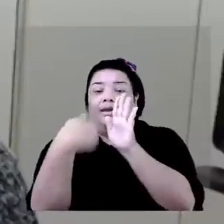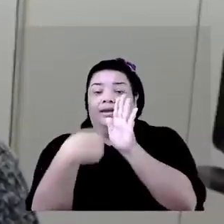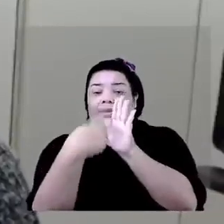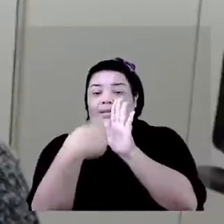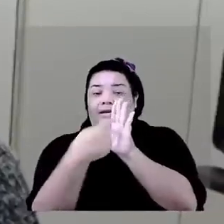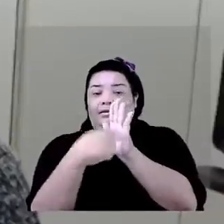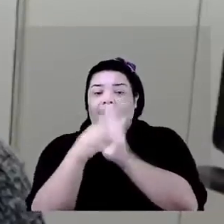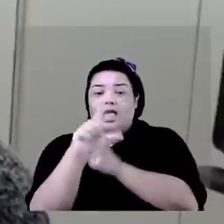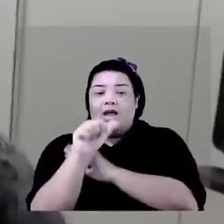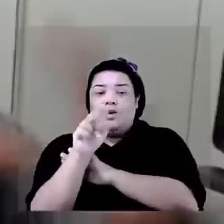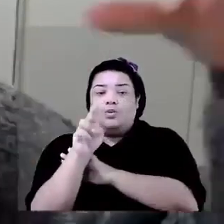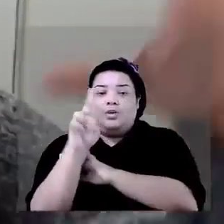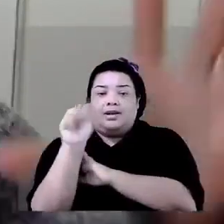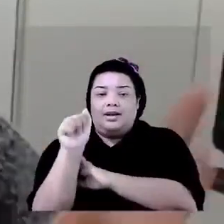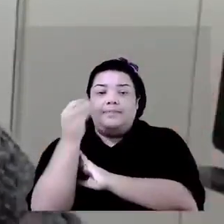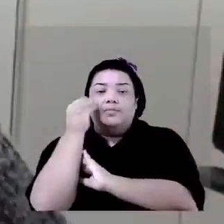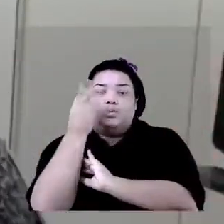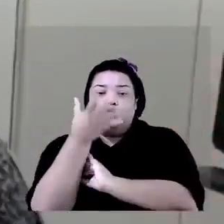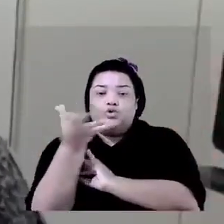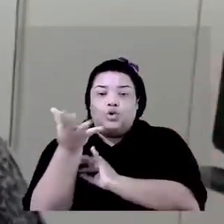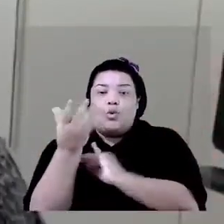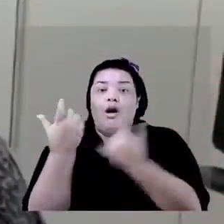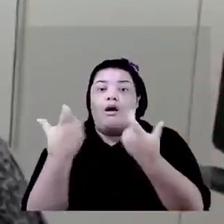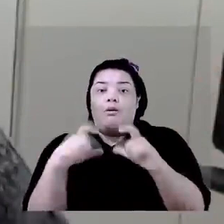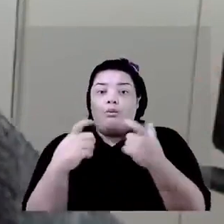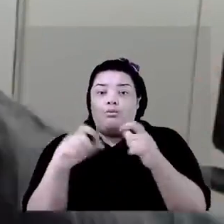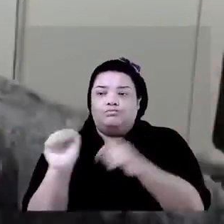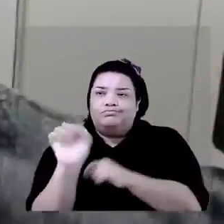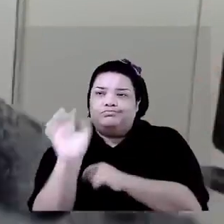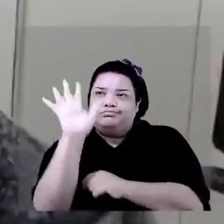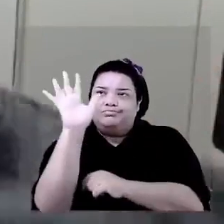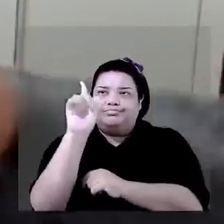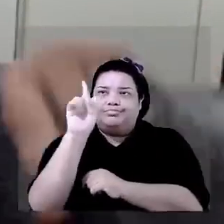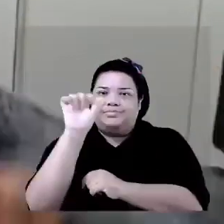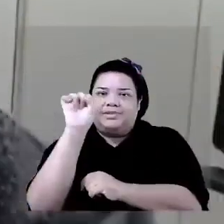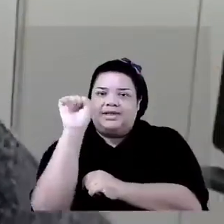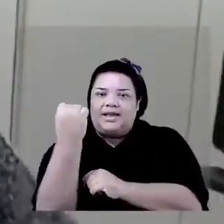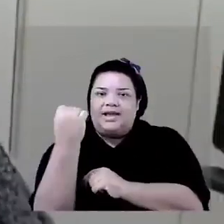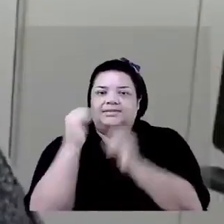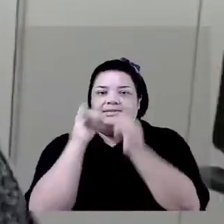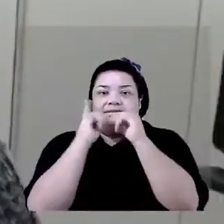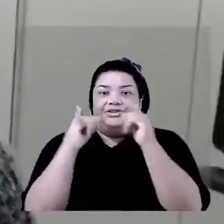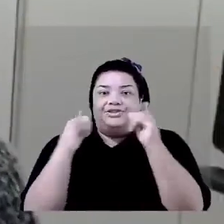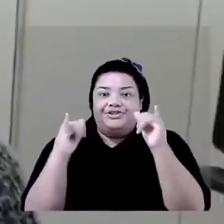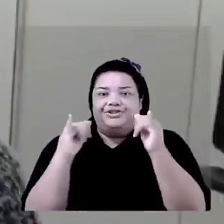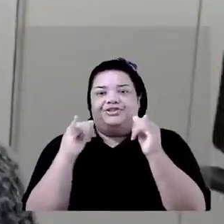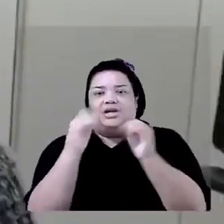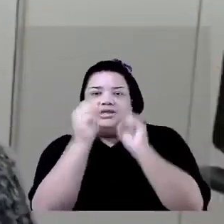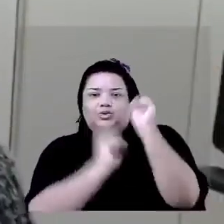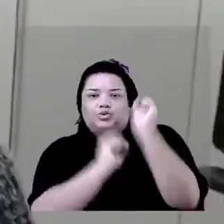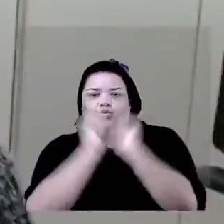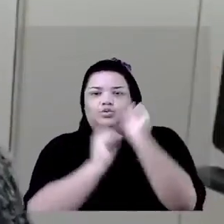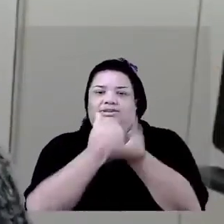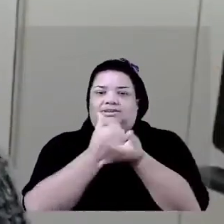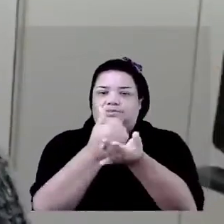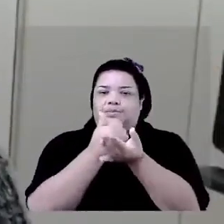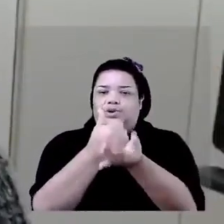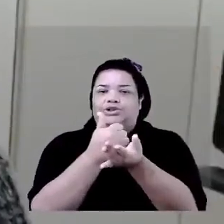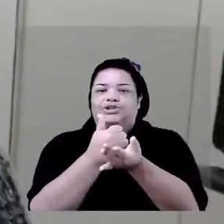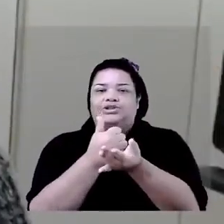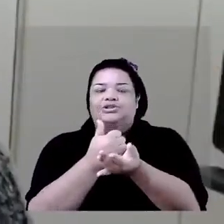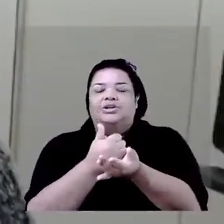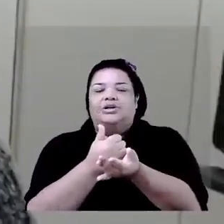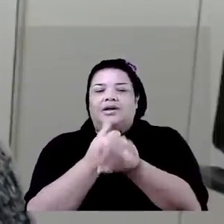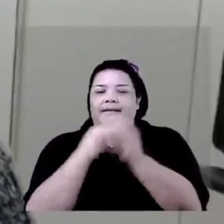Laura mostrou lá, a questão do onde estão as emissões, a questão da energia que pega transporte, indústria, e geração de